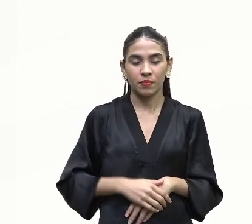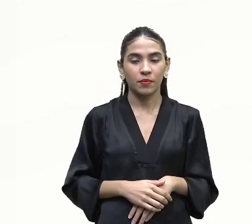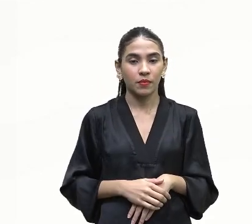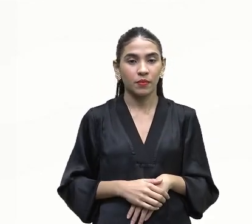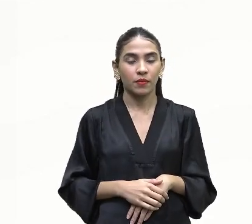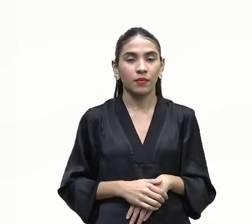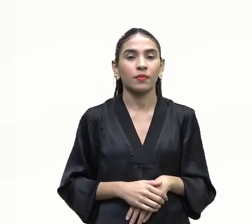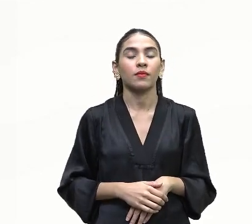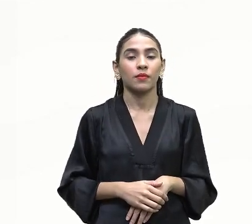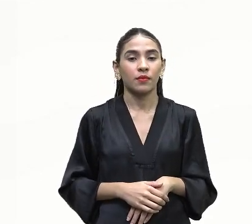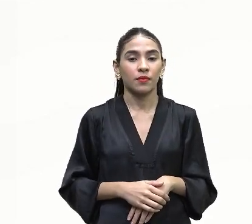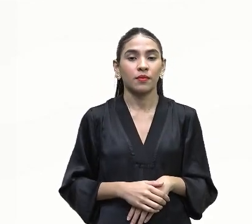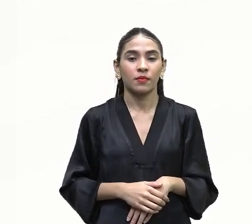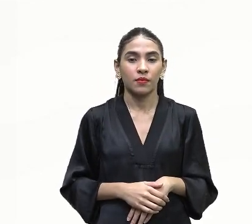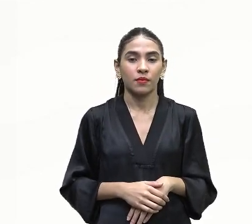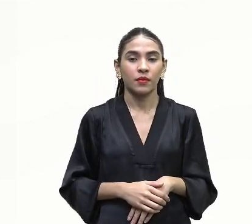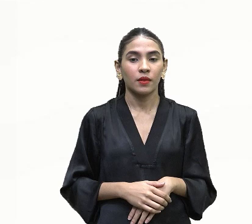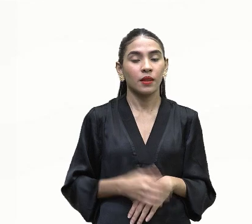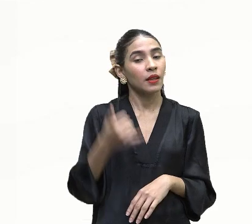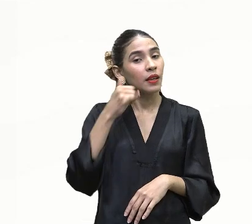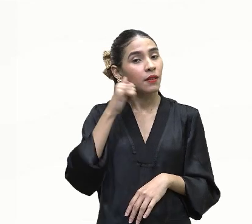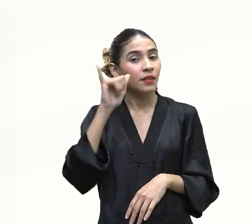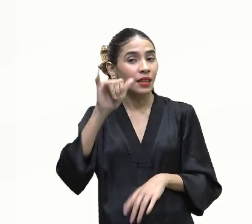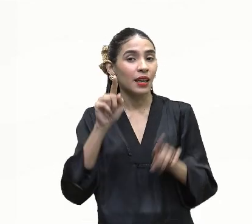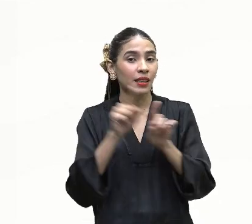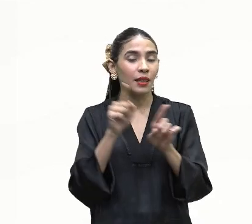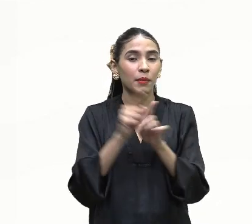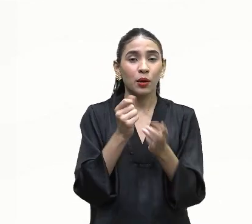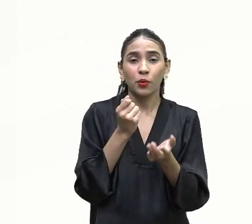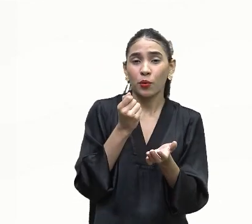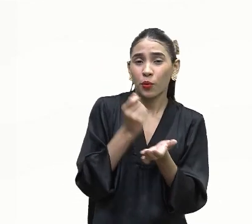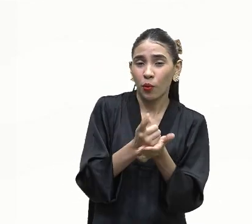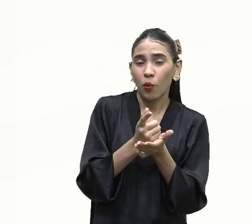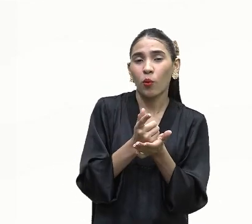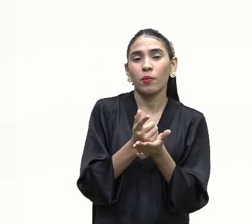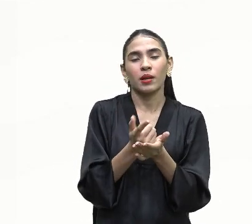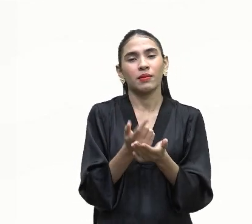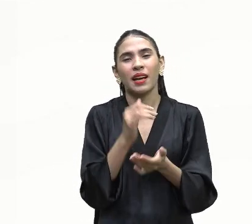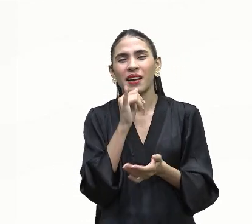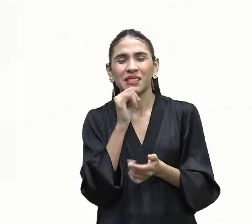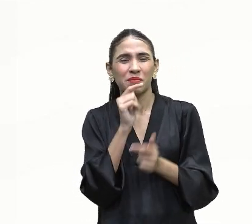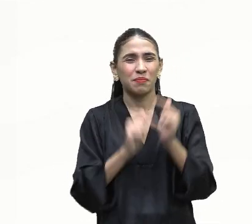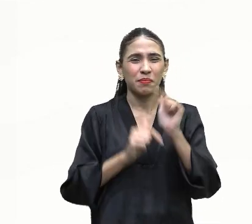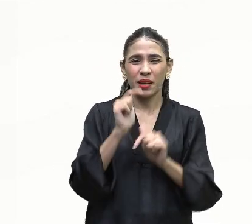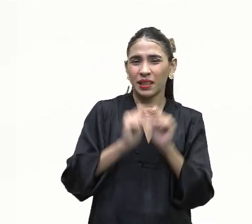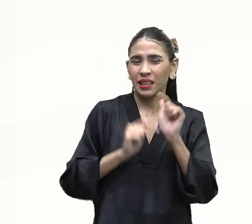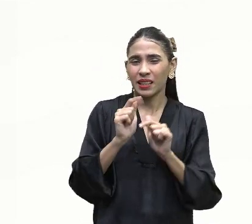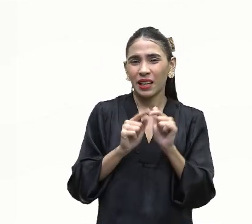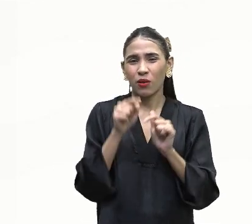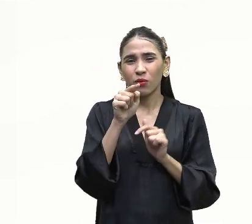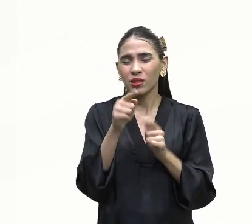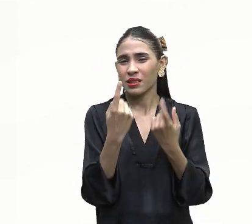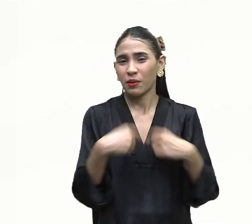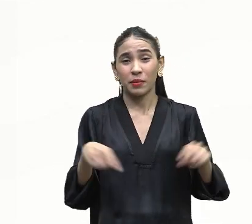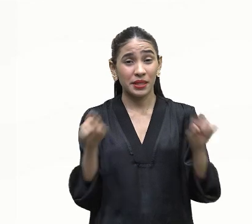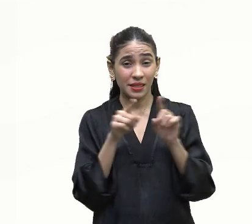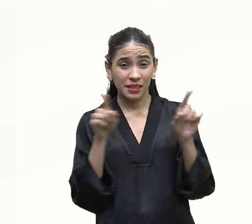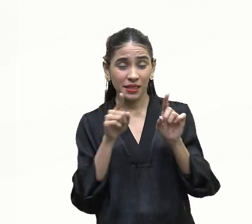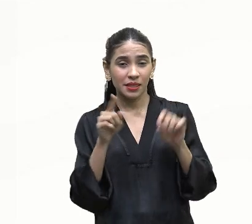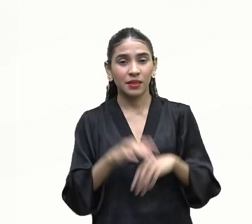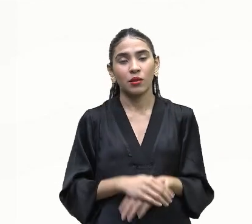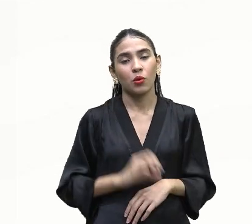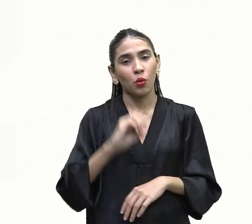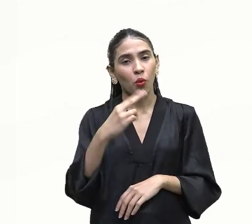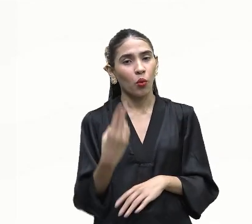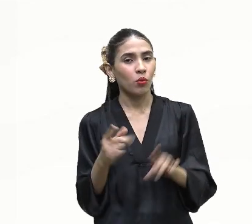for necessário. Evitar compras desnecessárias, ou seja, coisas que você não vai usar, ou coisas